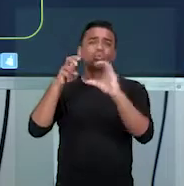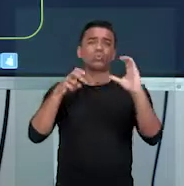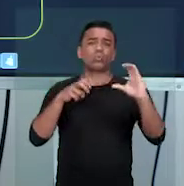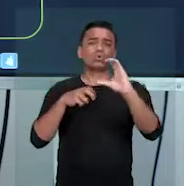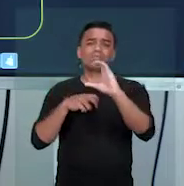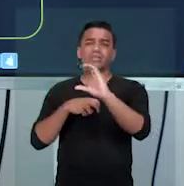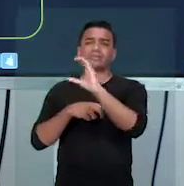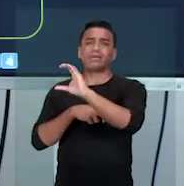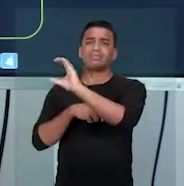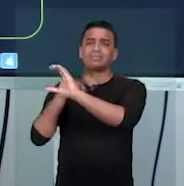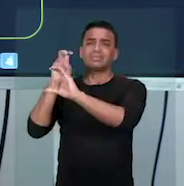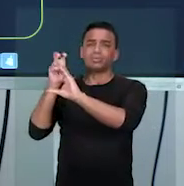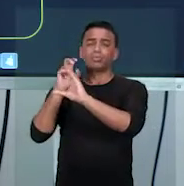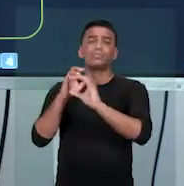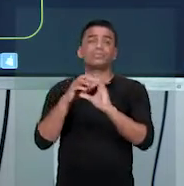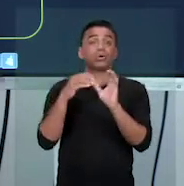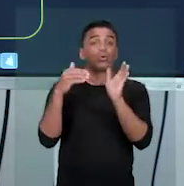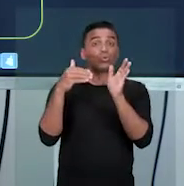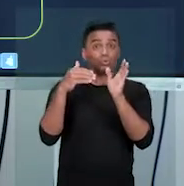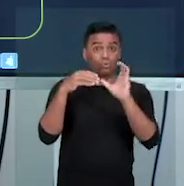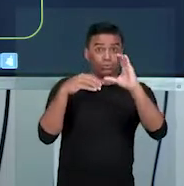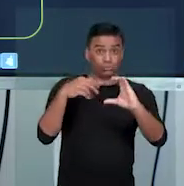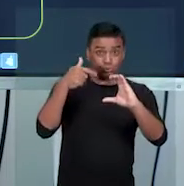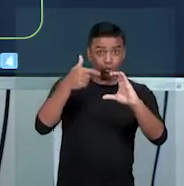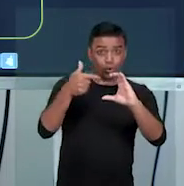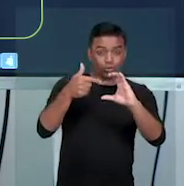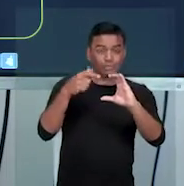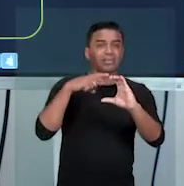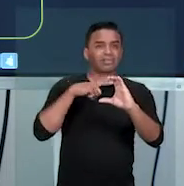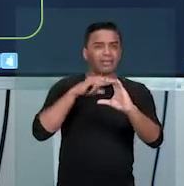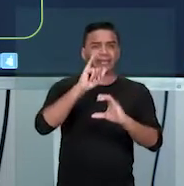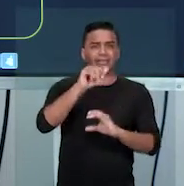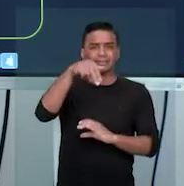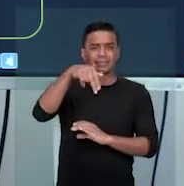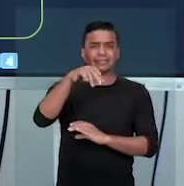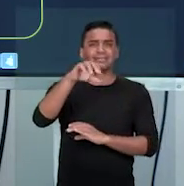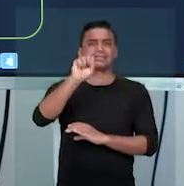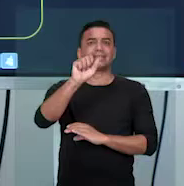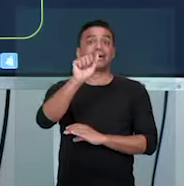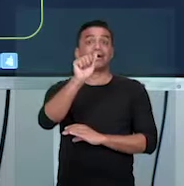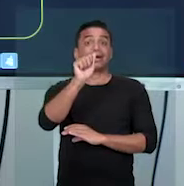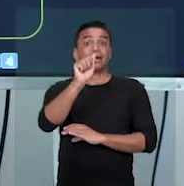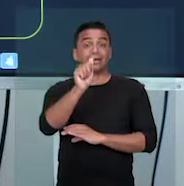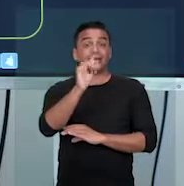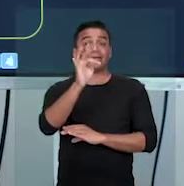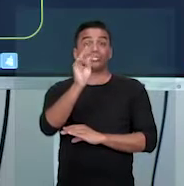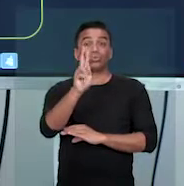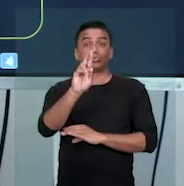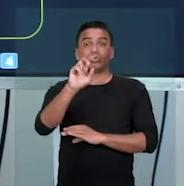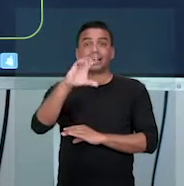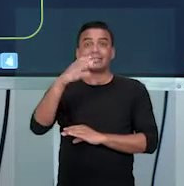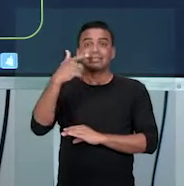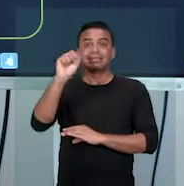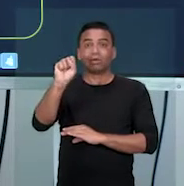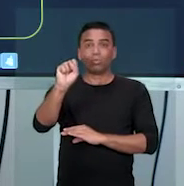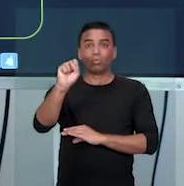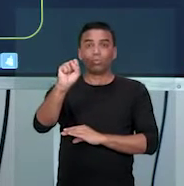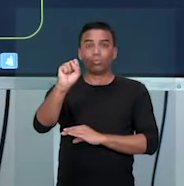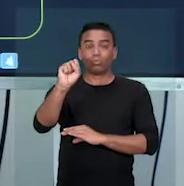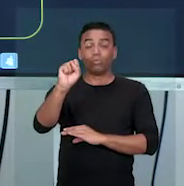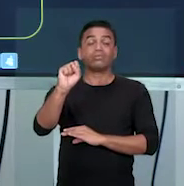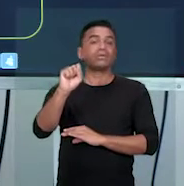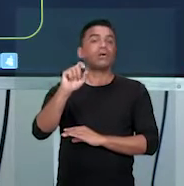5. No carbono 2, eu também tenho uma insaturação. Ok? Tá aqui, uma dupla ligação. E